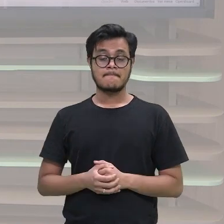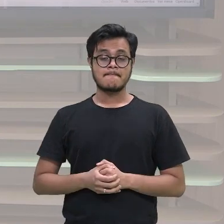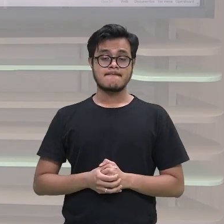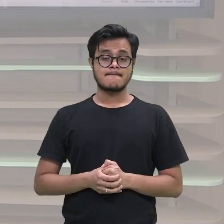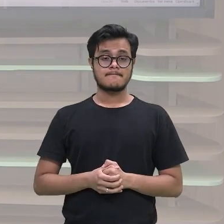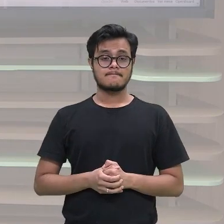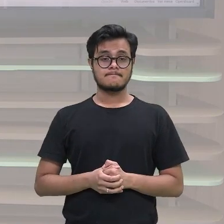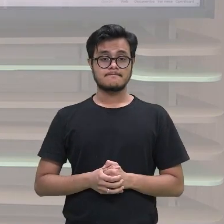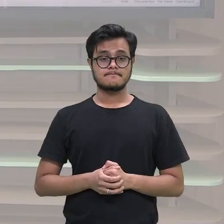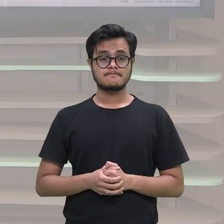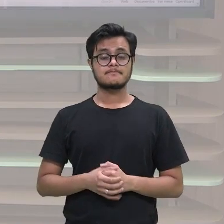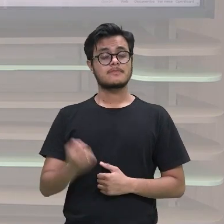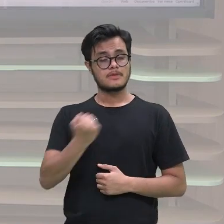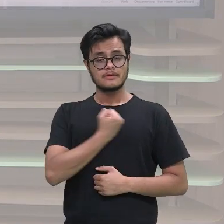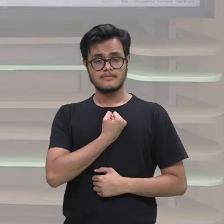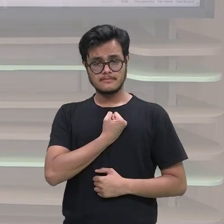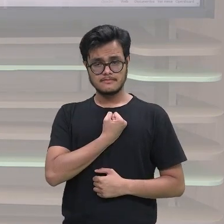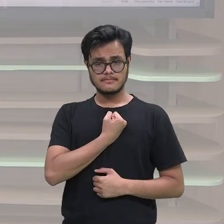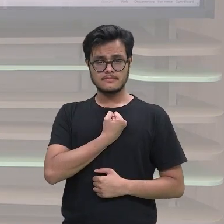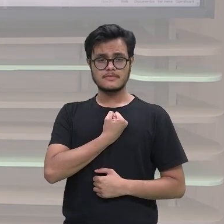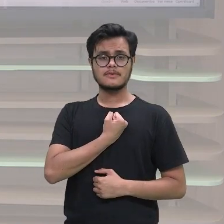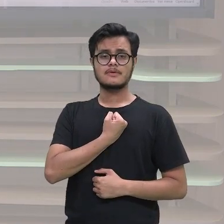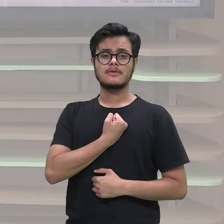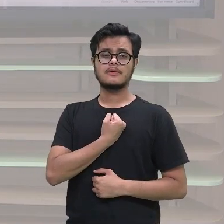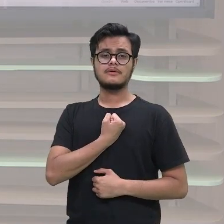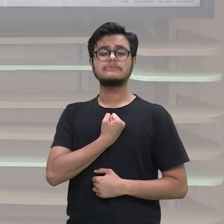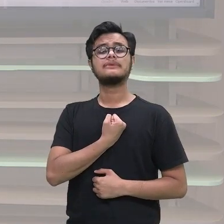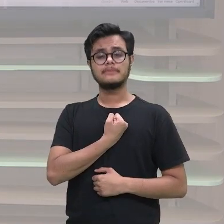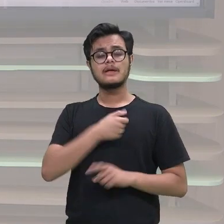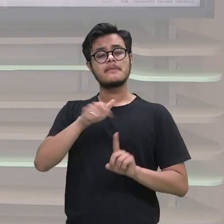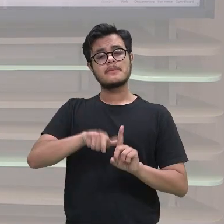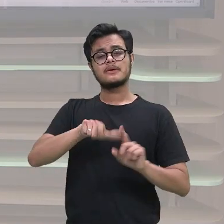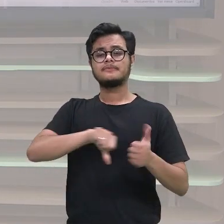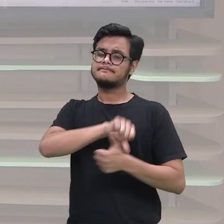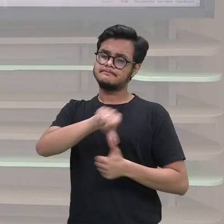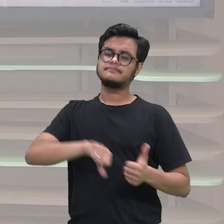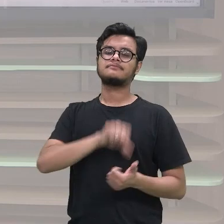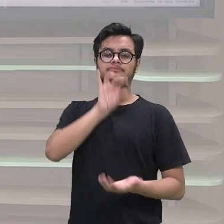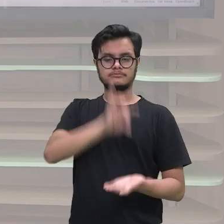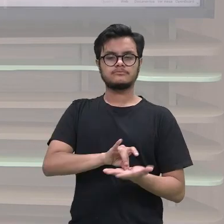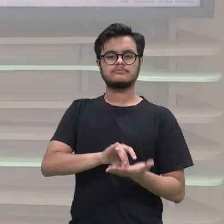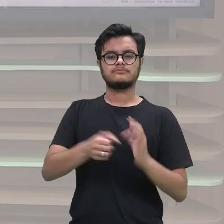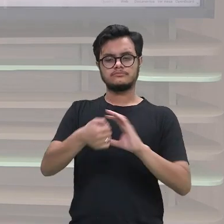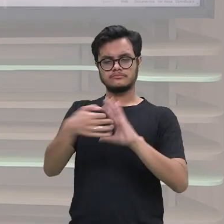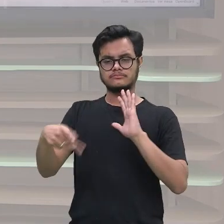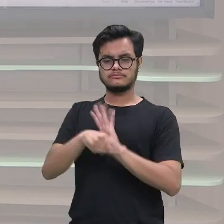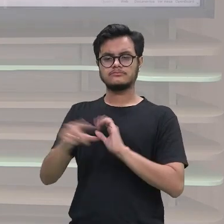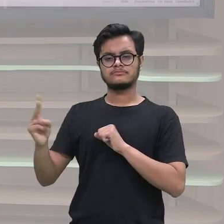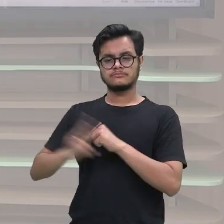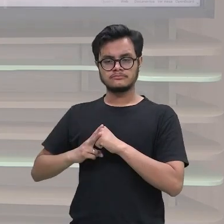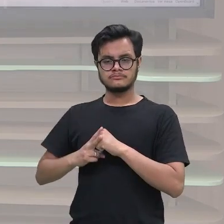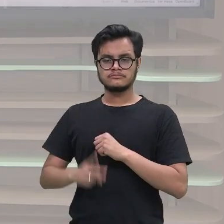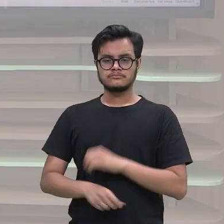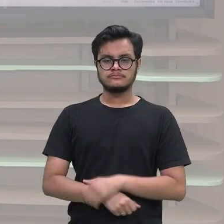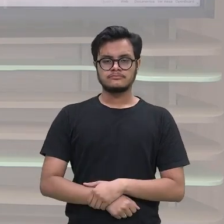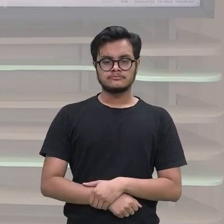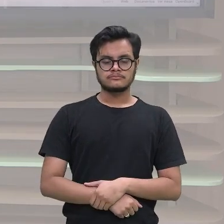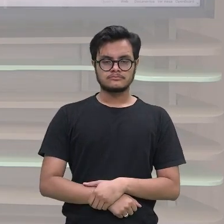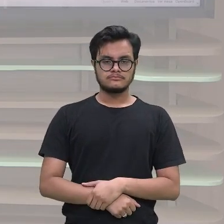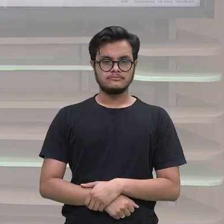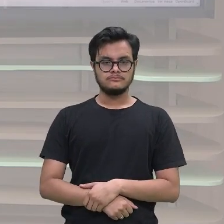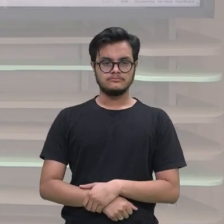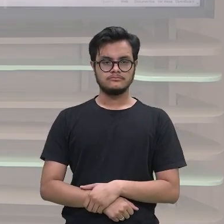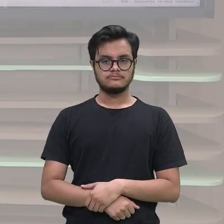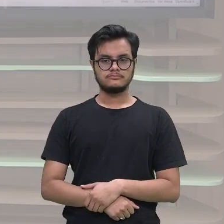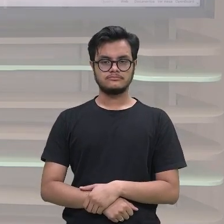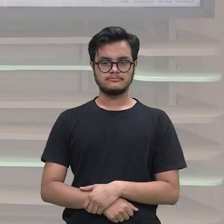bom? Então, o número e a pessoa são uma das características que faz o verbo flexionar. Por isso que ele muda